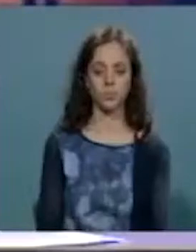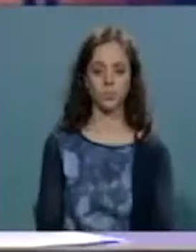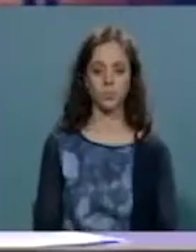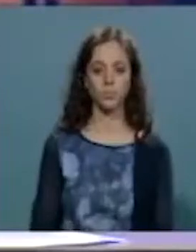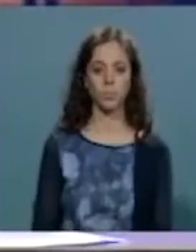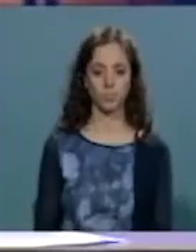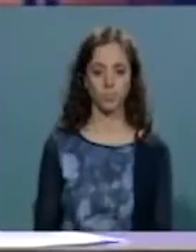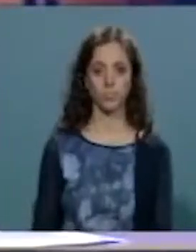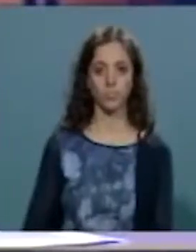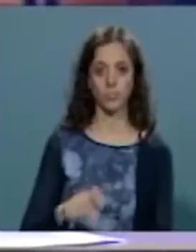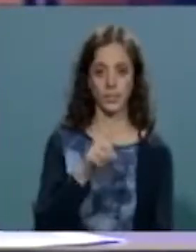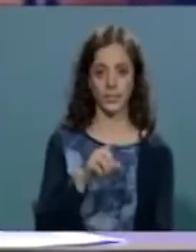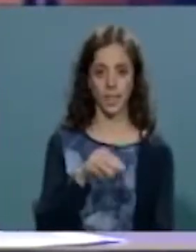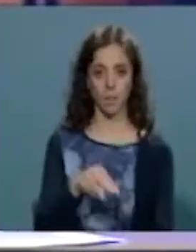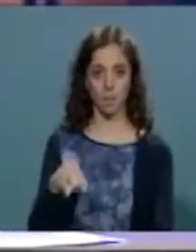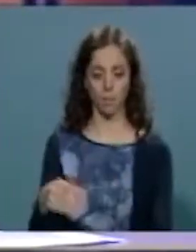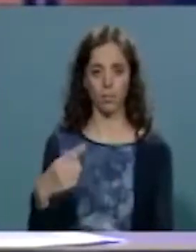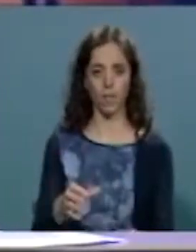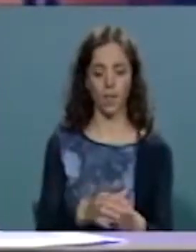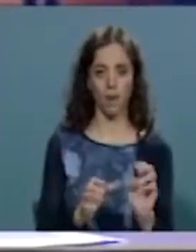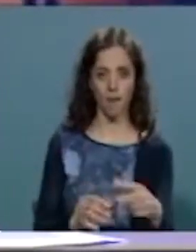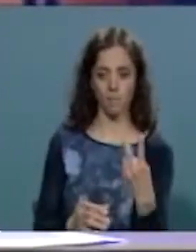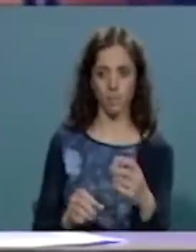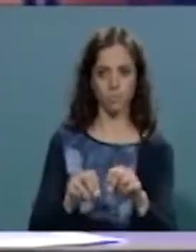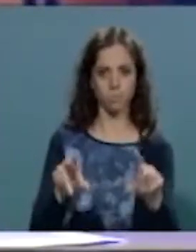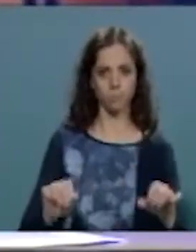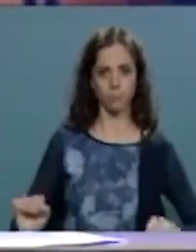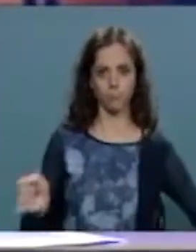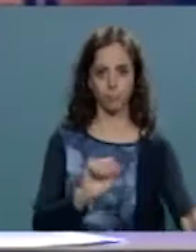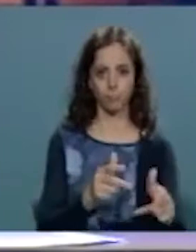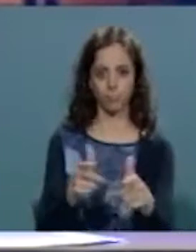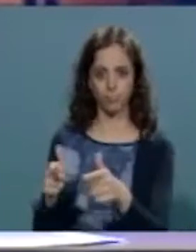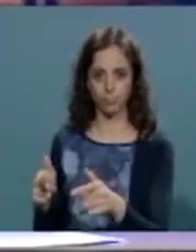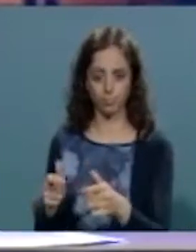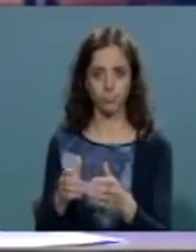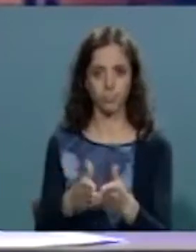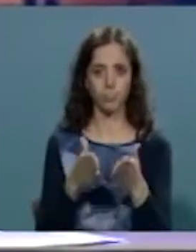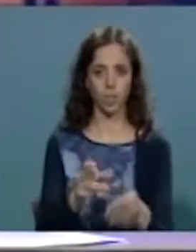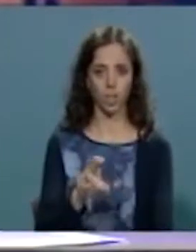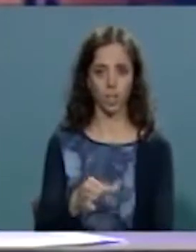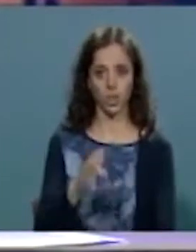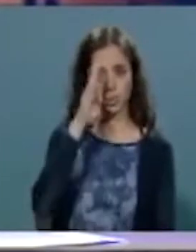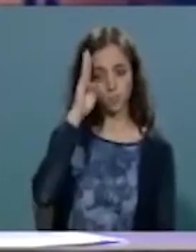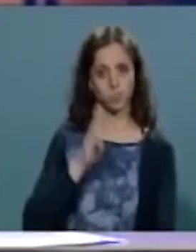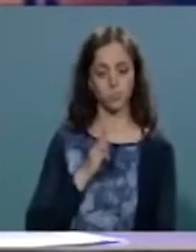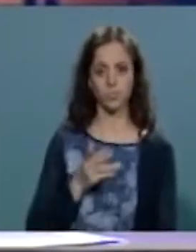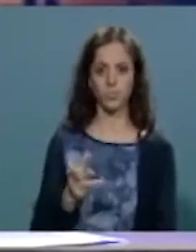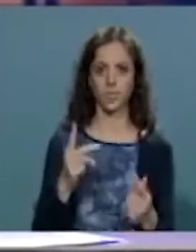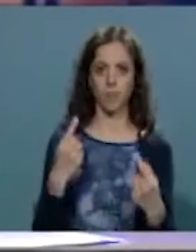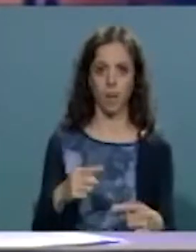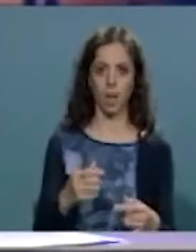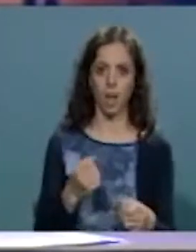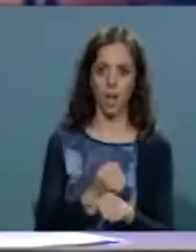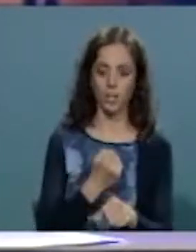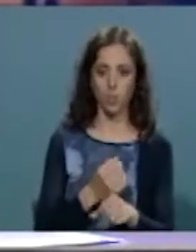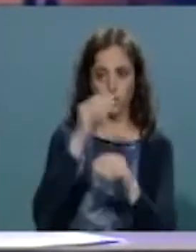e a zona Militar da Madeira tem duas equipas de desinfecção prontas para ajudar a região os militares estão também disponíveis para